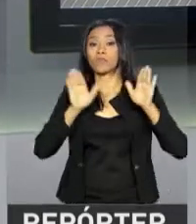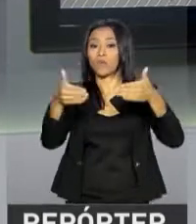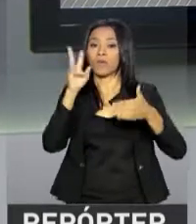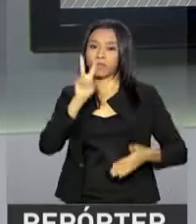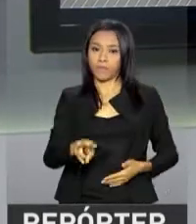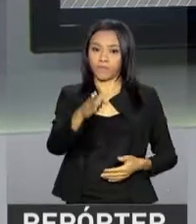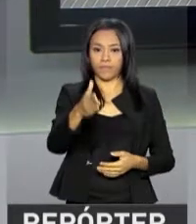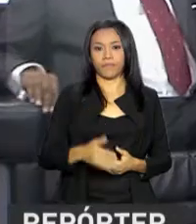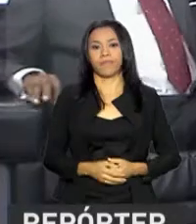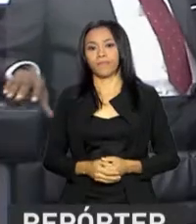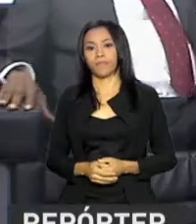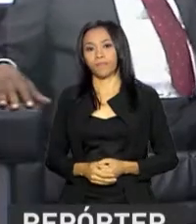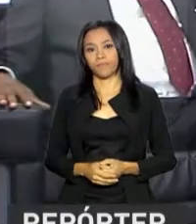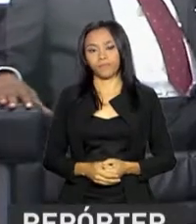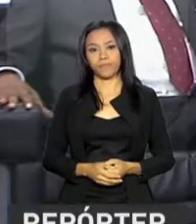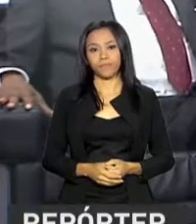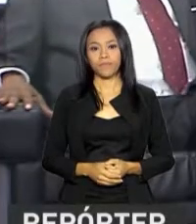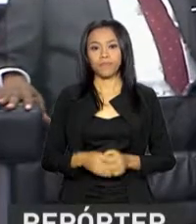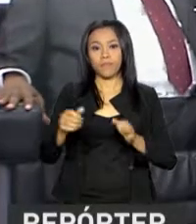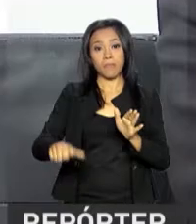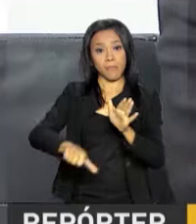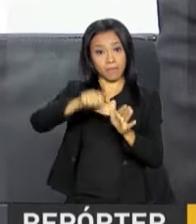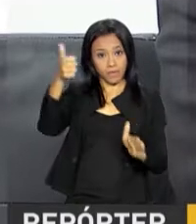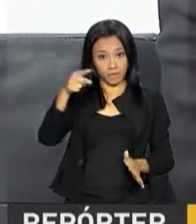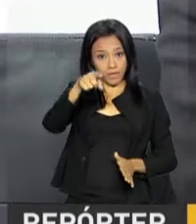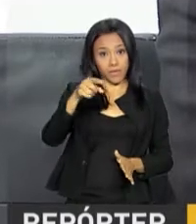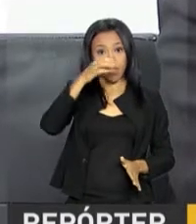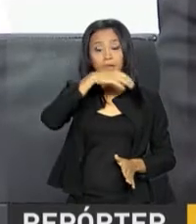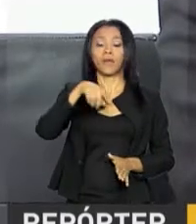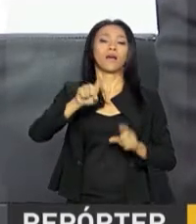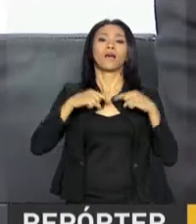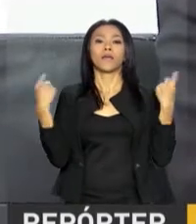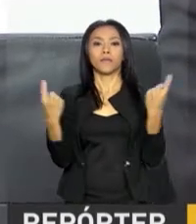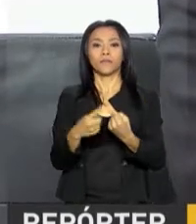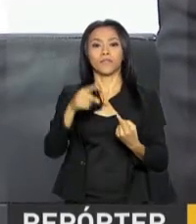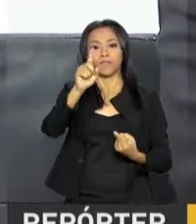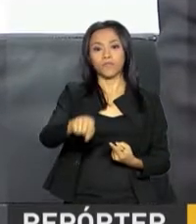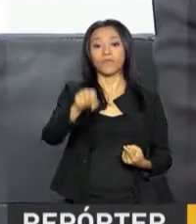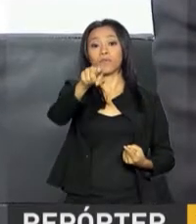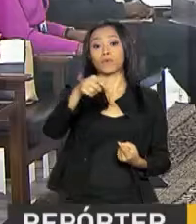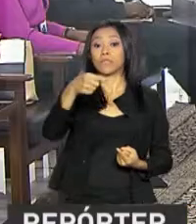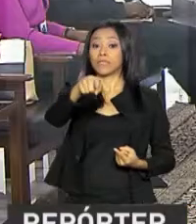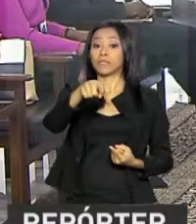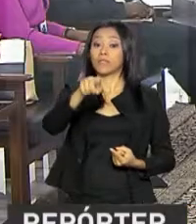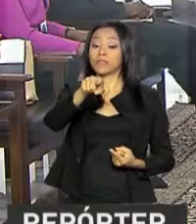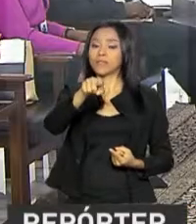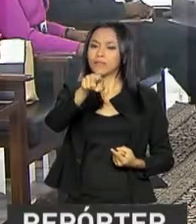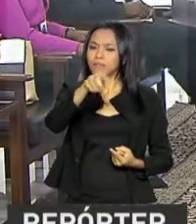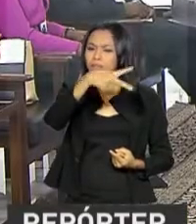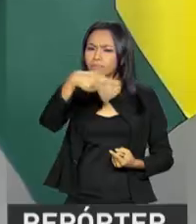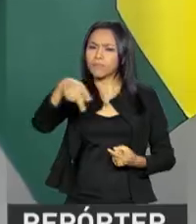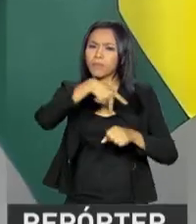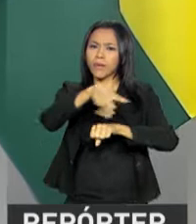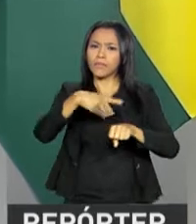foi a primeira reunião foi com o presidente de são tomé e príncipe evaristo do espírito santo carvalho